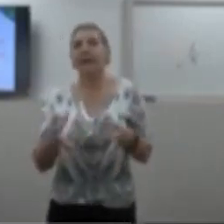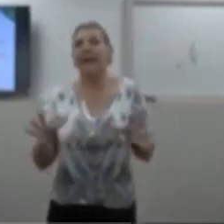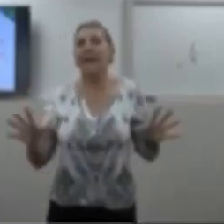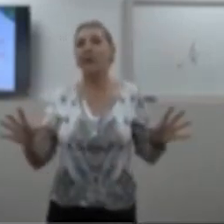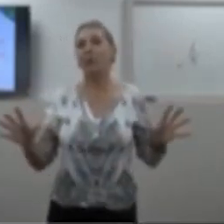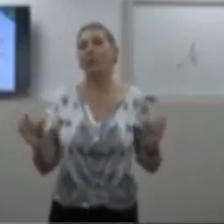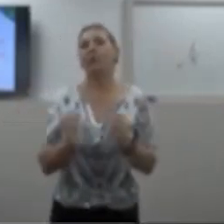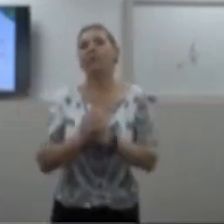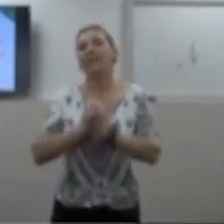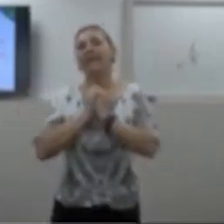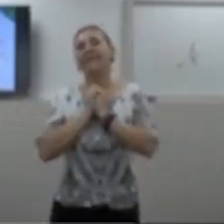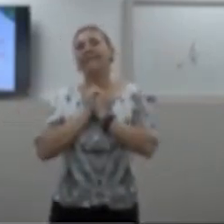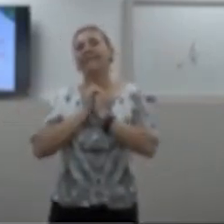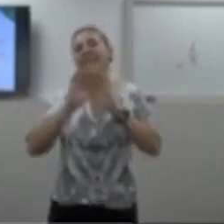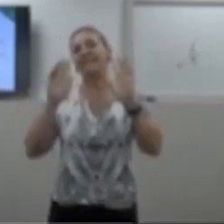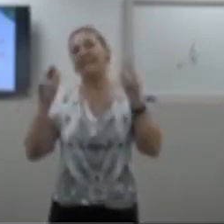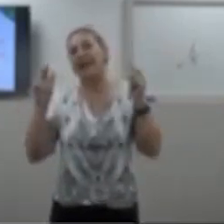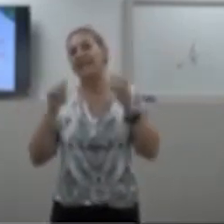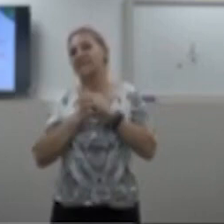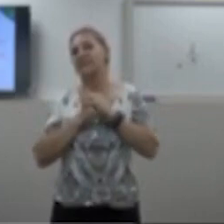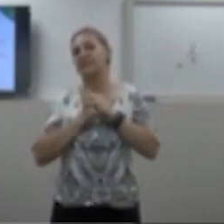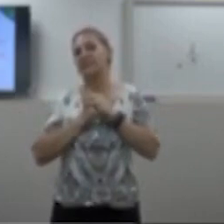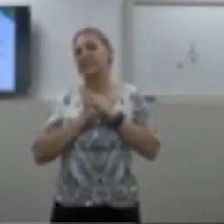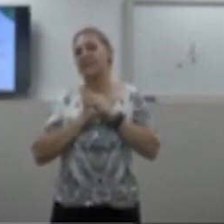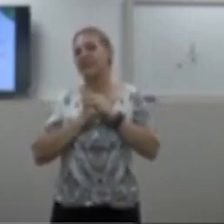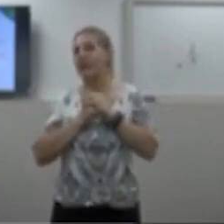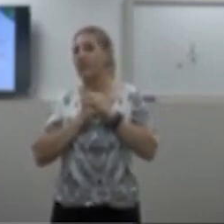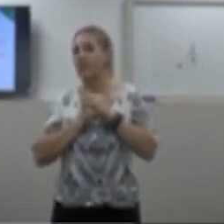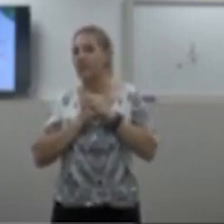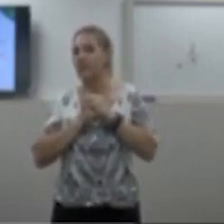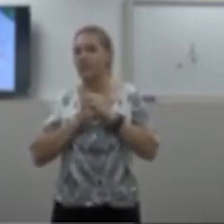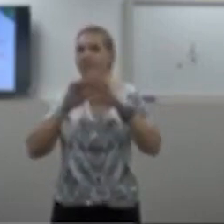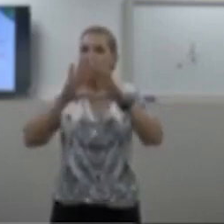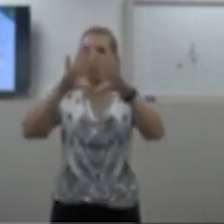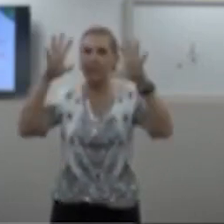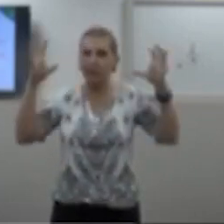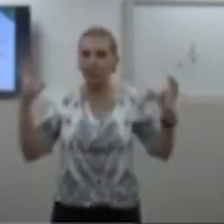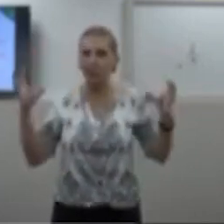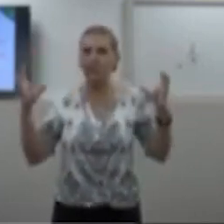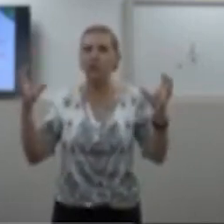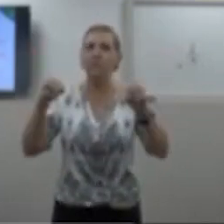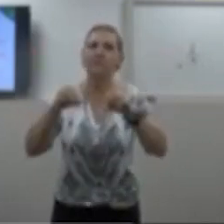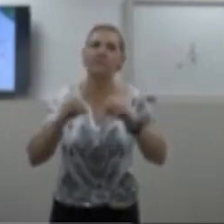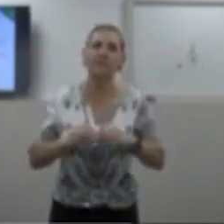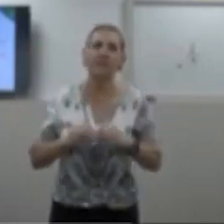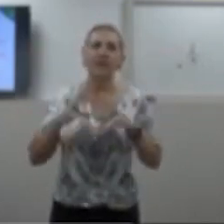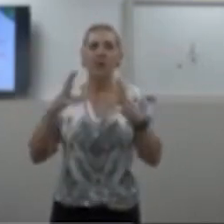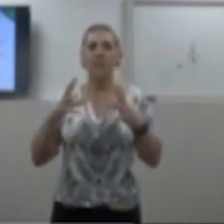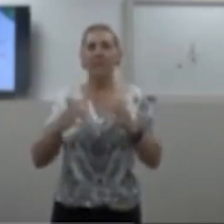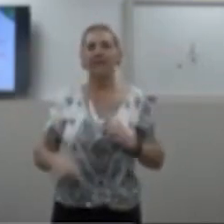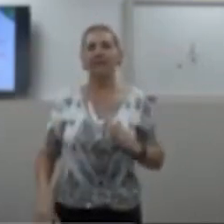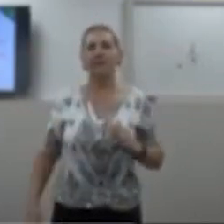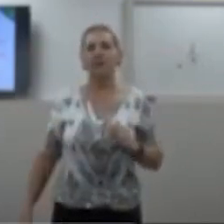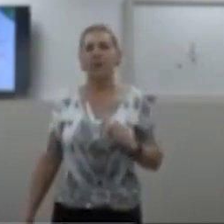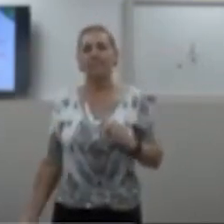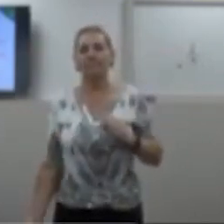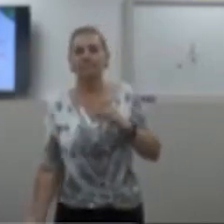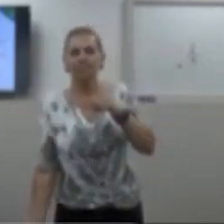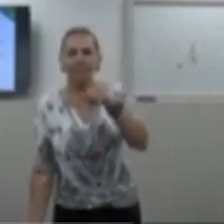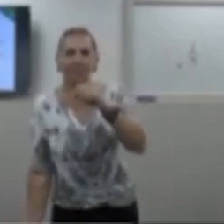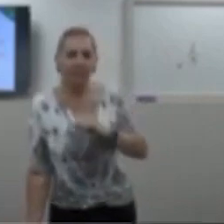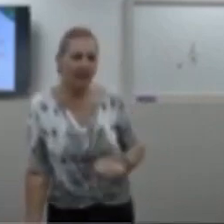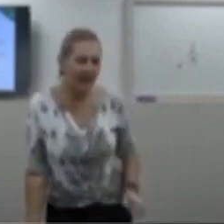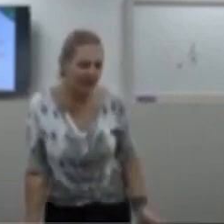chamar de elenco, né? Entre aspas. É um grupo. Para todo esse grupo nós vamos dizer uma palavrinha